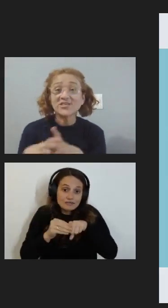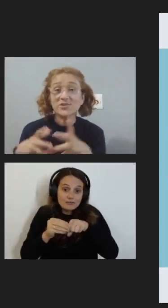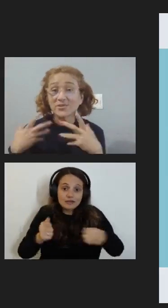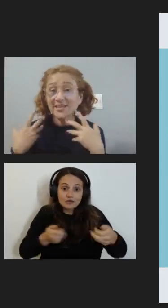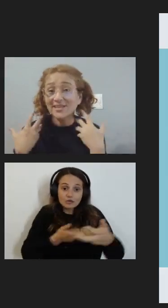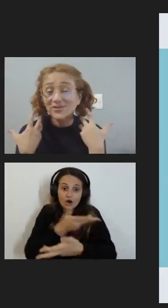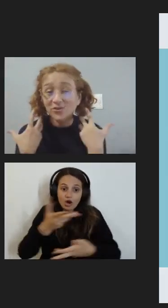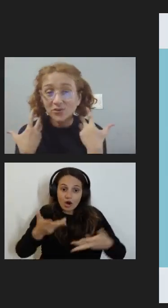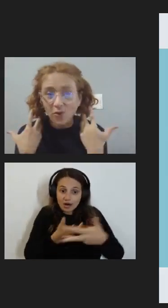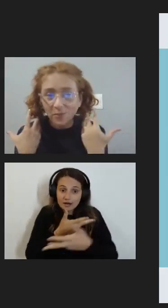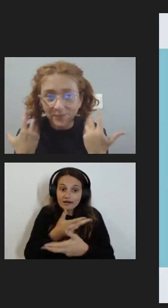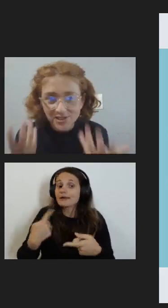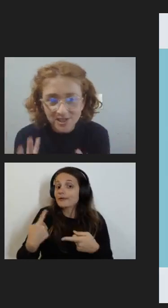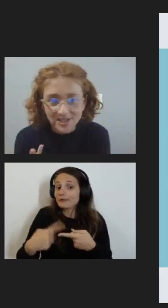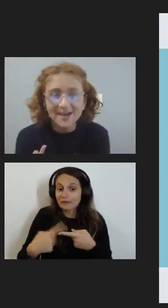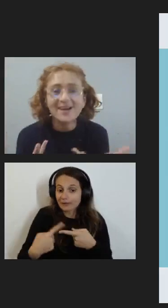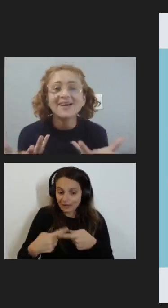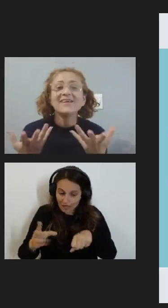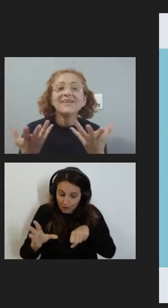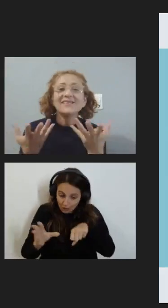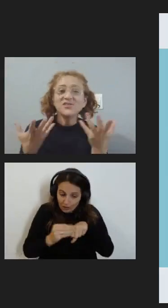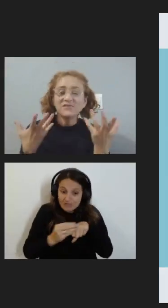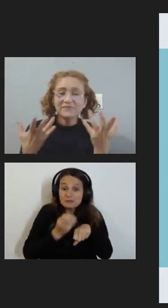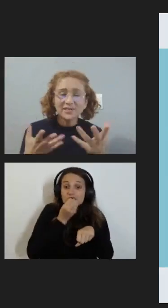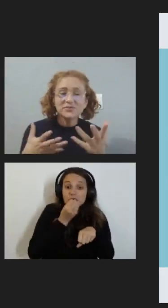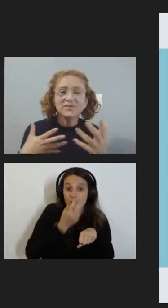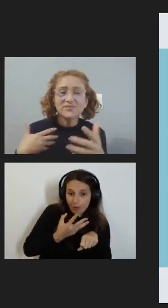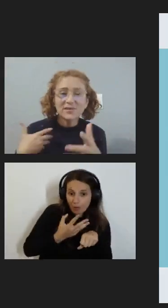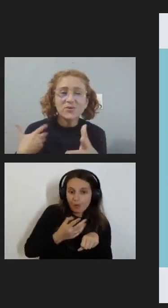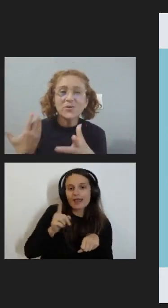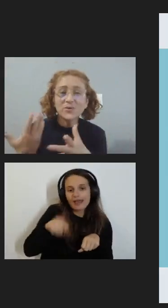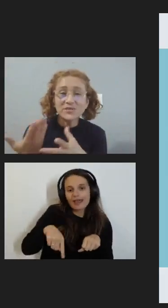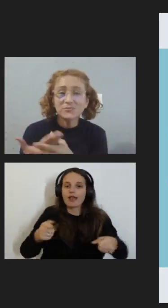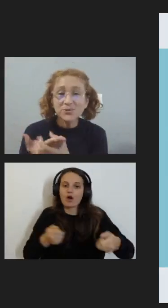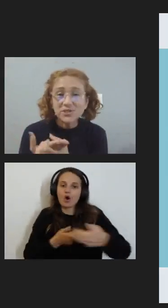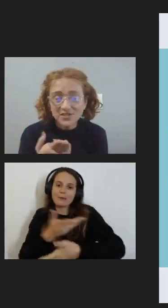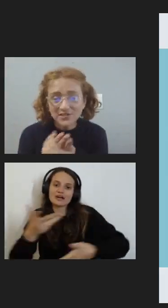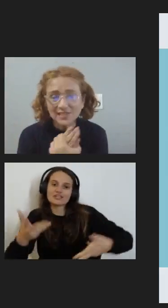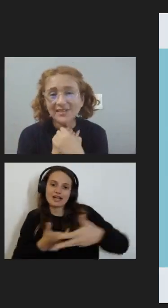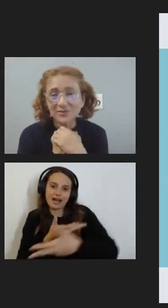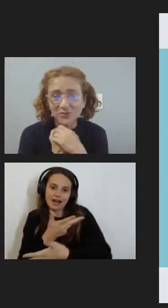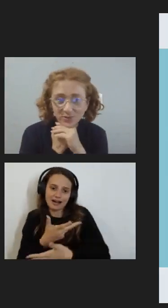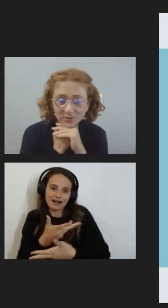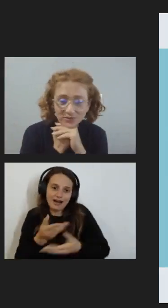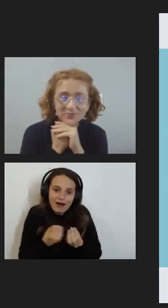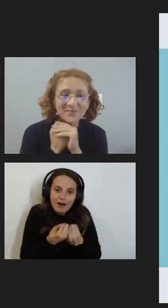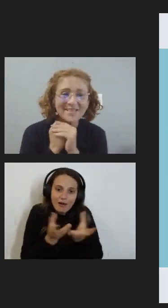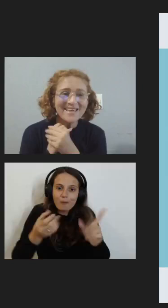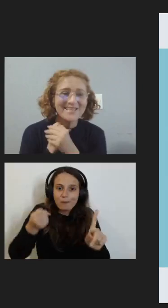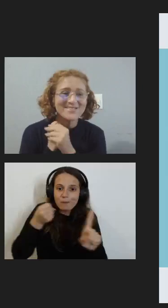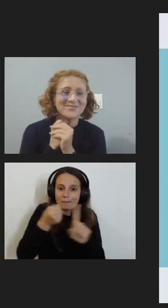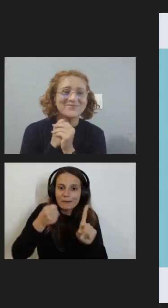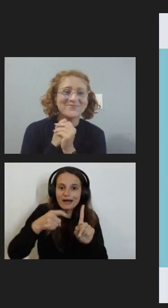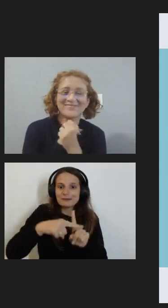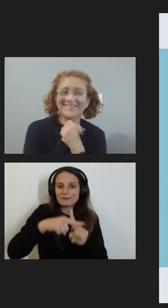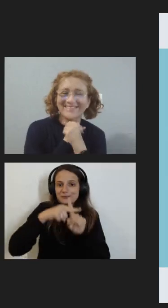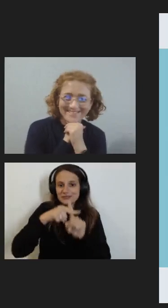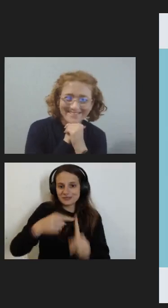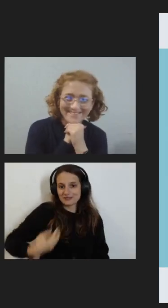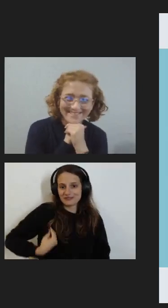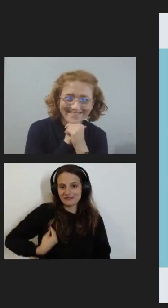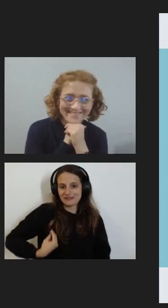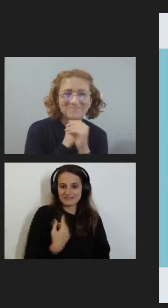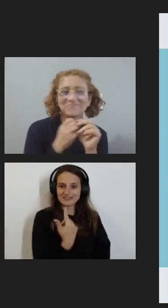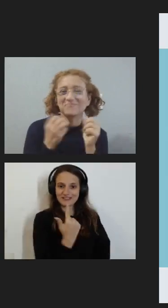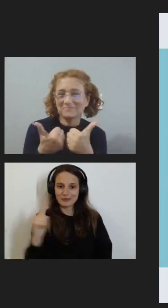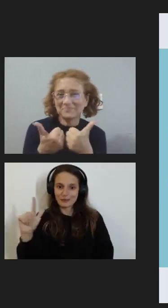gente consegue compartilhar e, de fato, causar alguma coisa de positiva na vida do outro. E é isso.